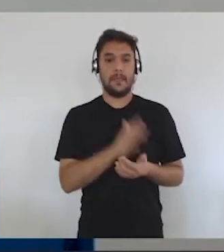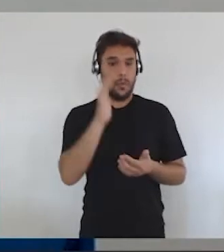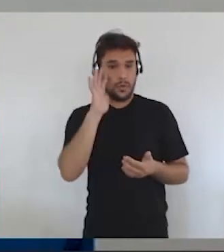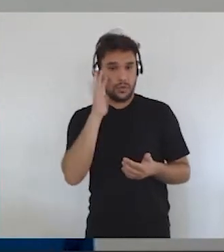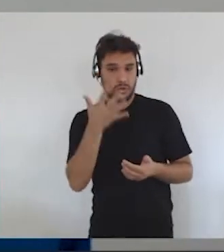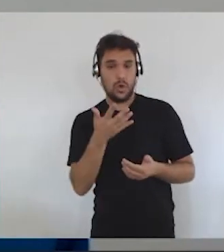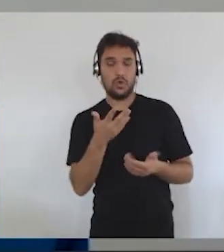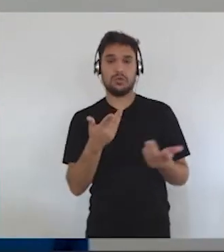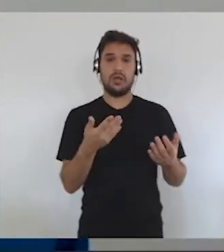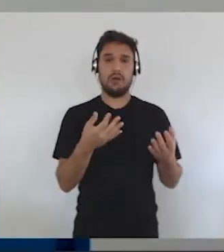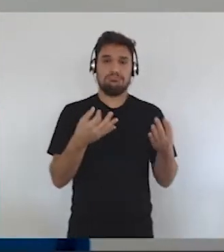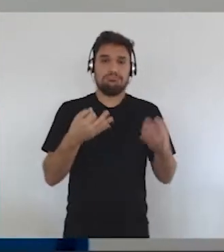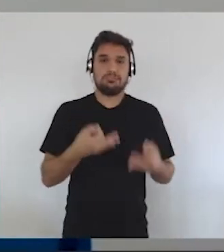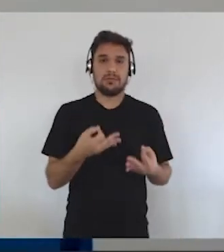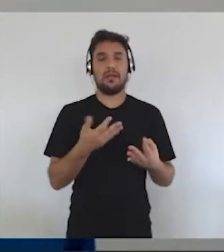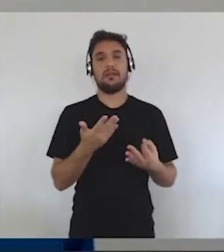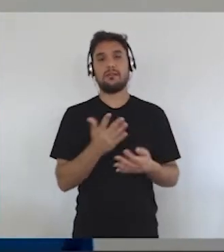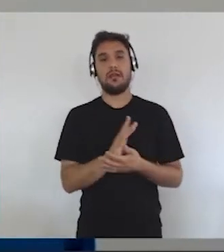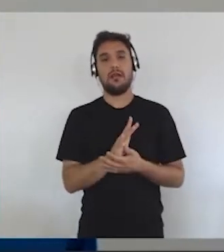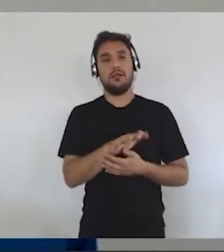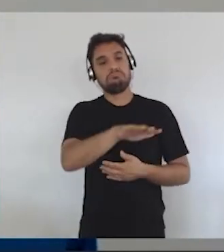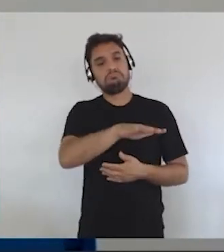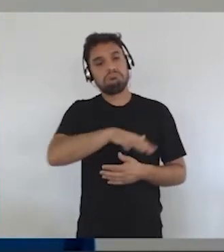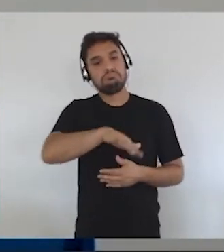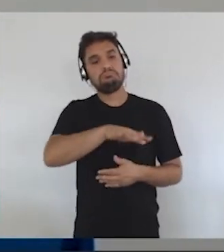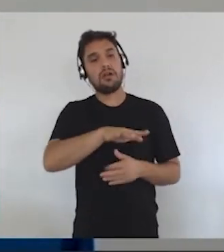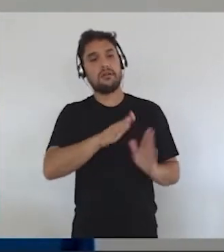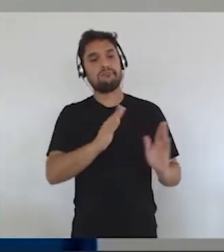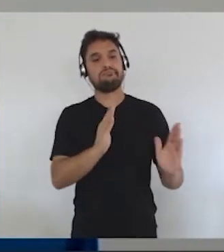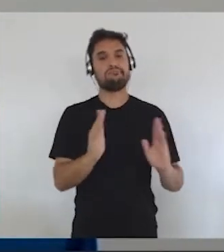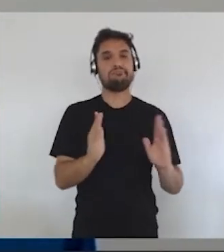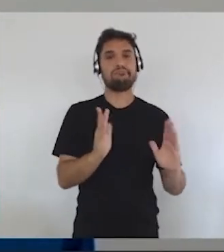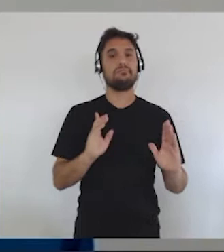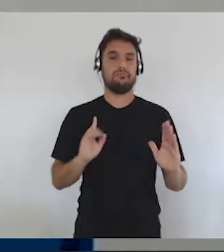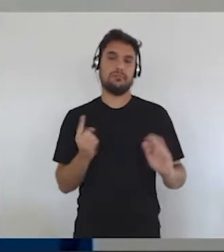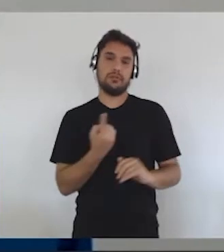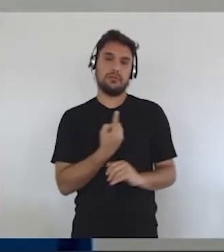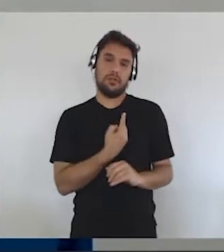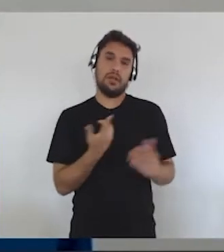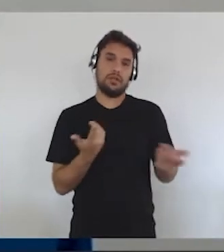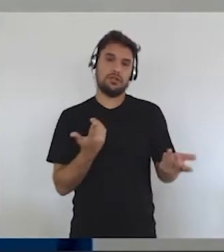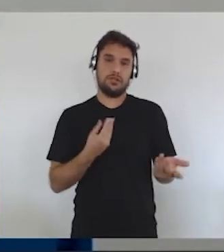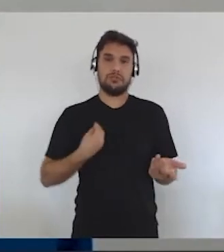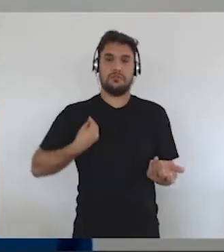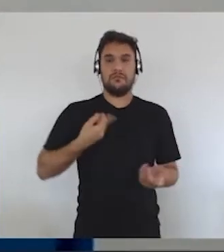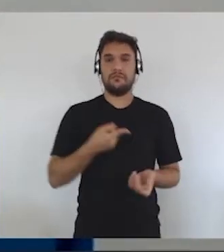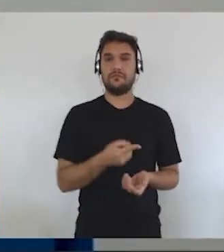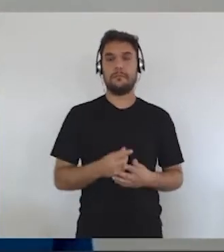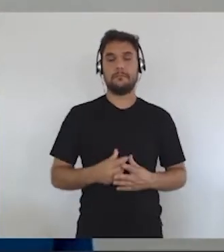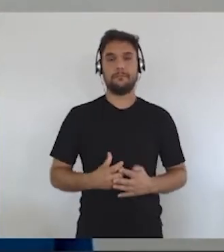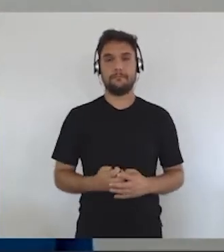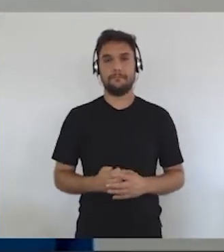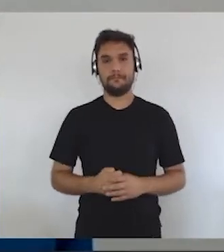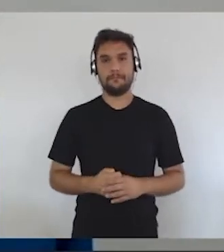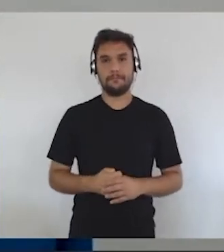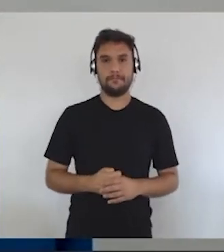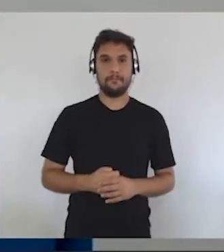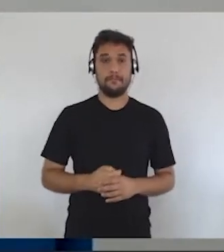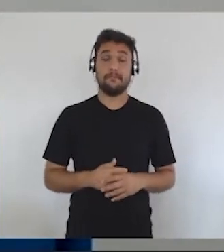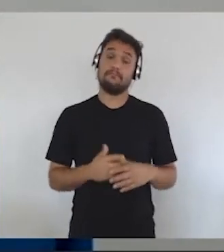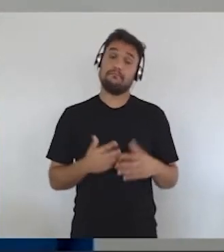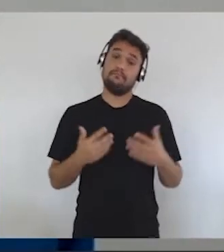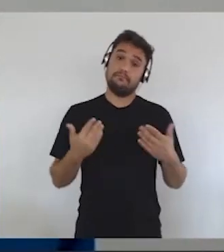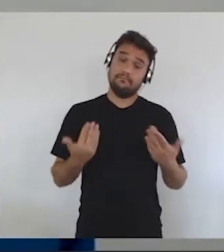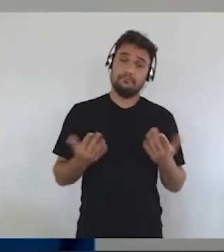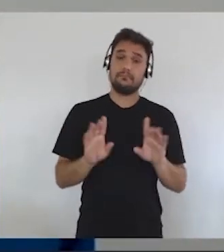palatáveis, minimamente aceitáveis diante desse quadro que nós estamos vivendo. De toda